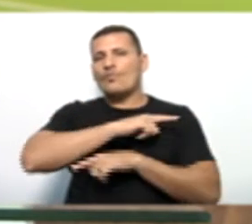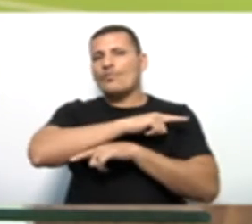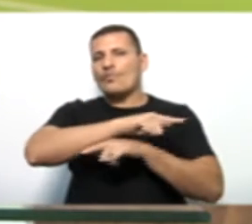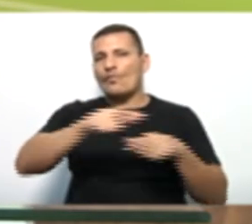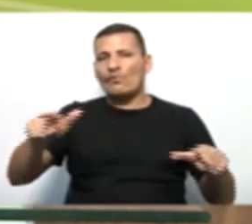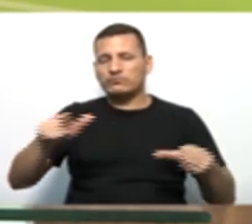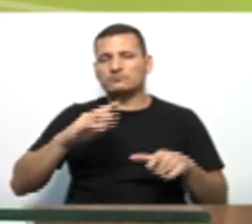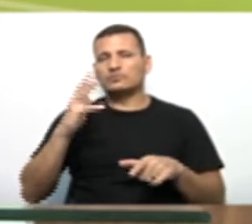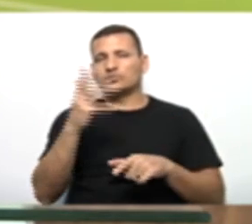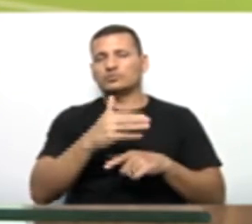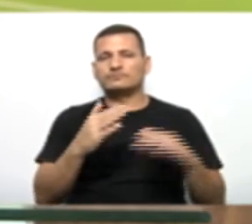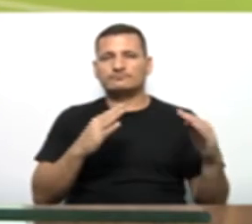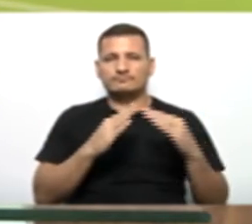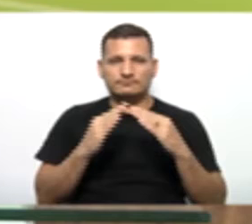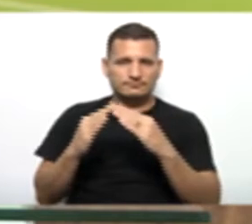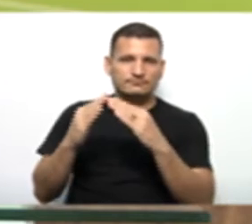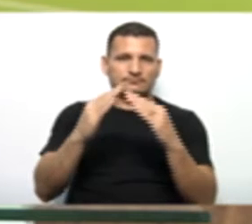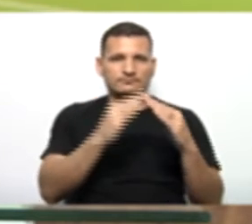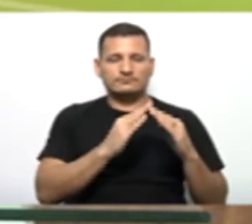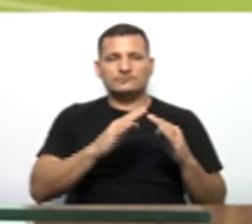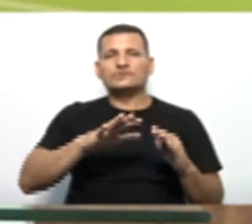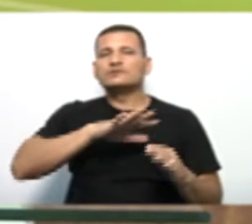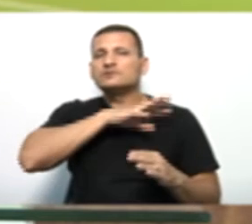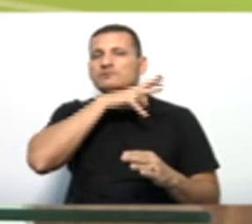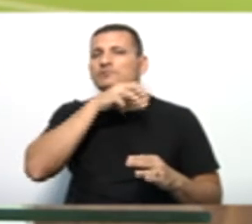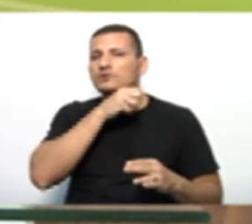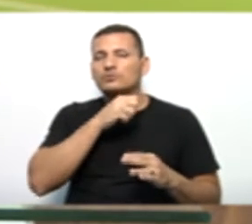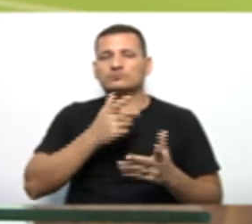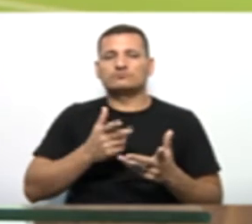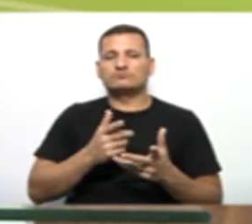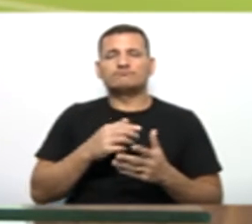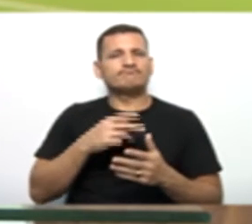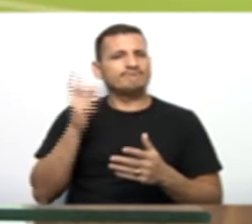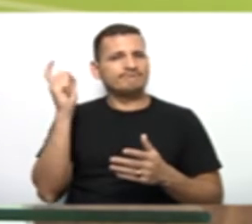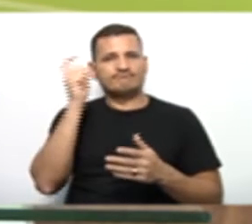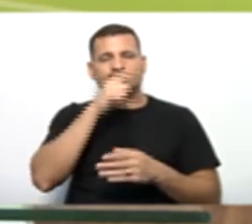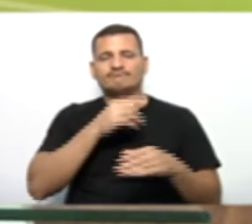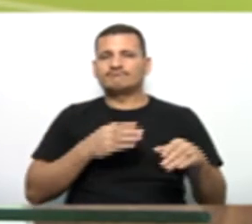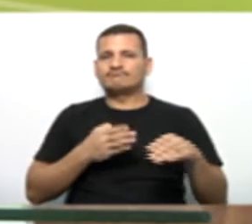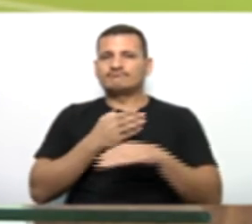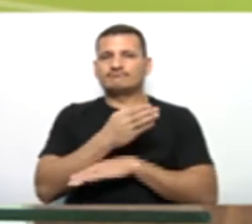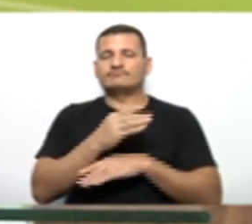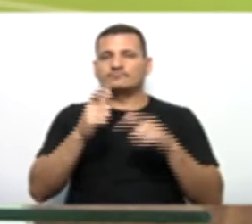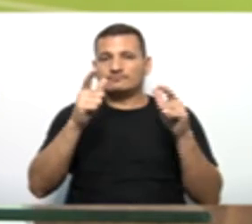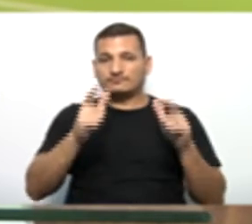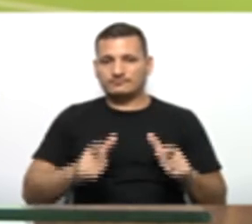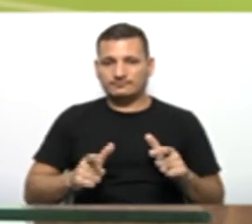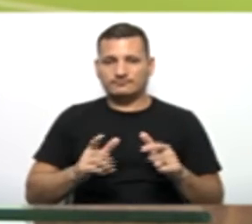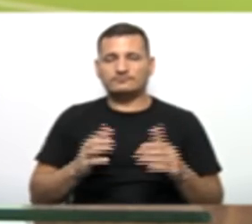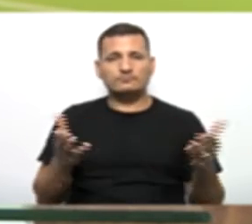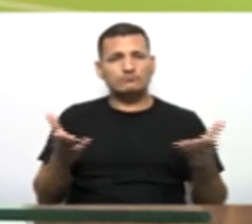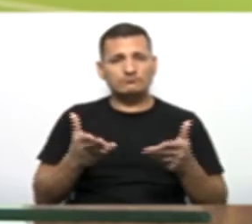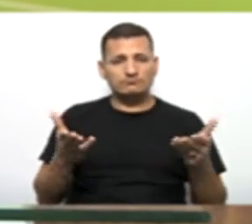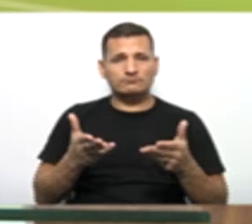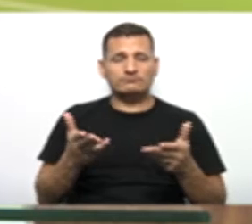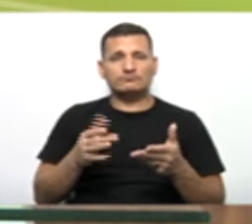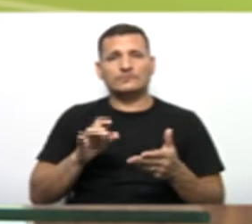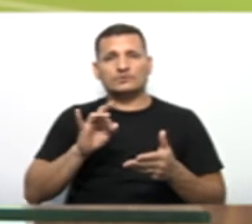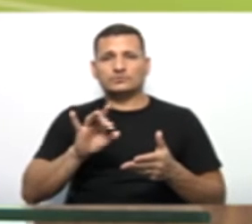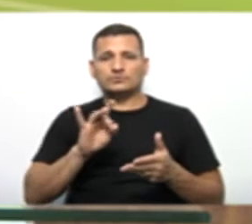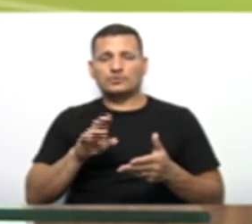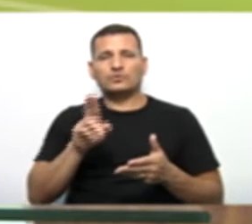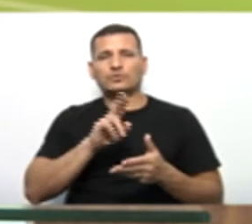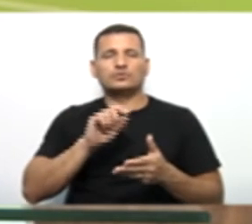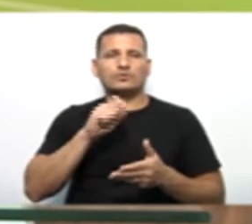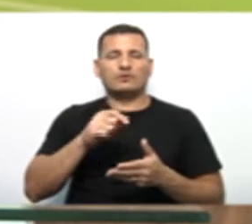as casas, os animais, é muito difícil ter acesso àquele local. Hoje, somente com equipamentos